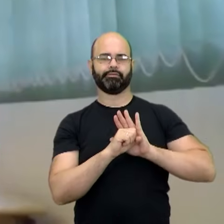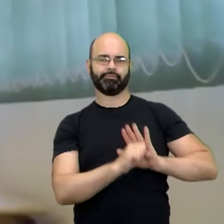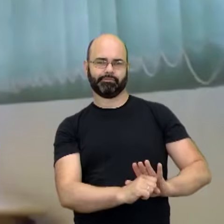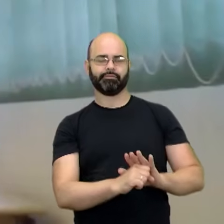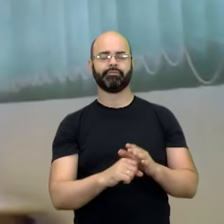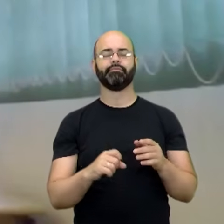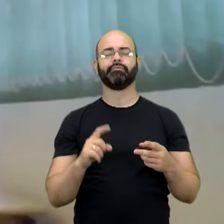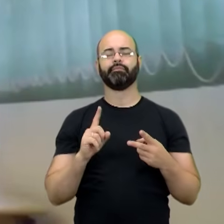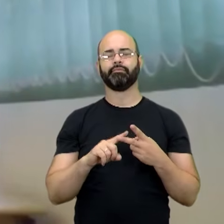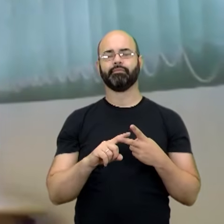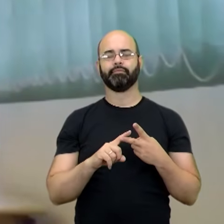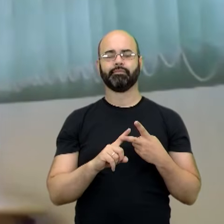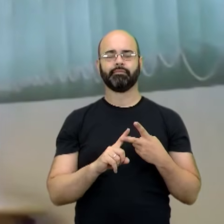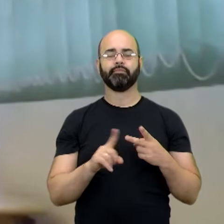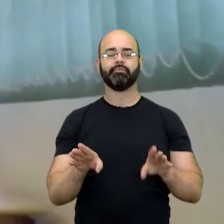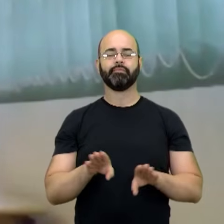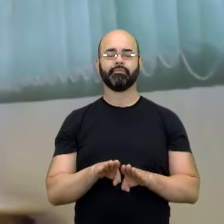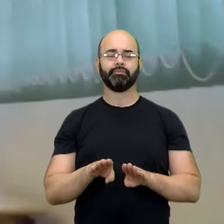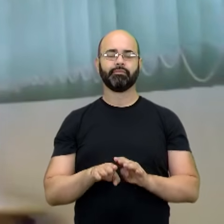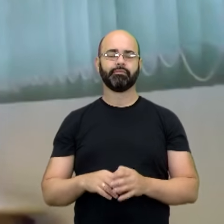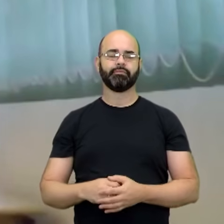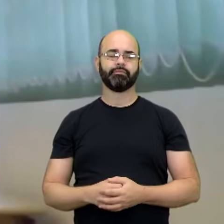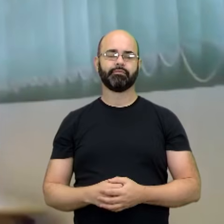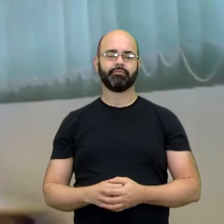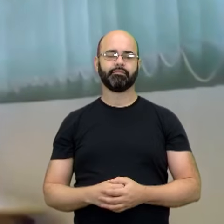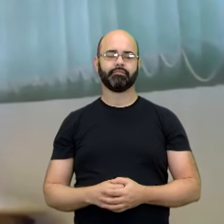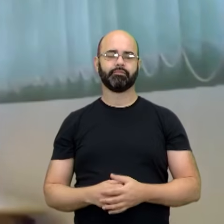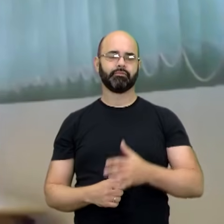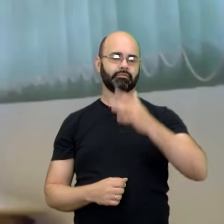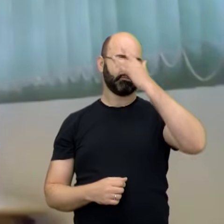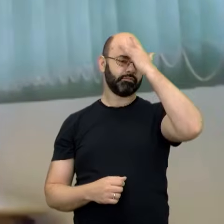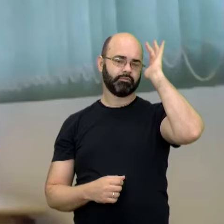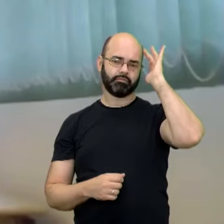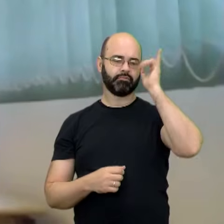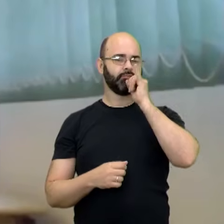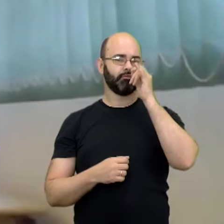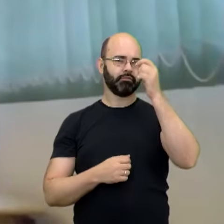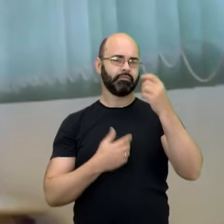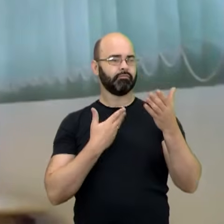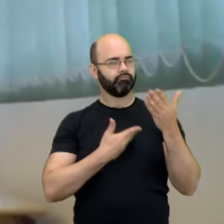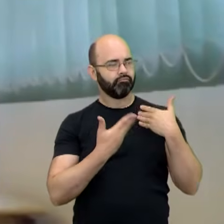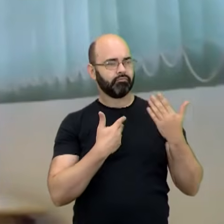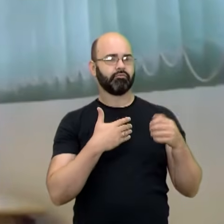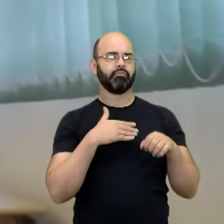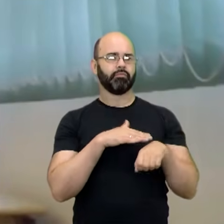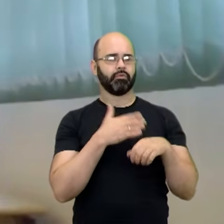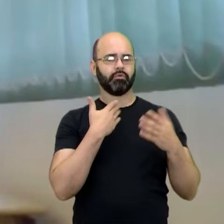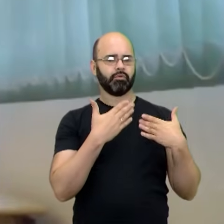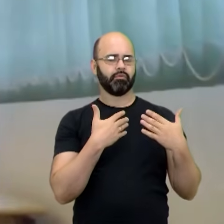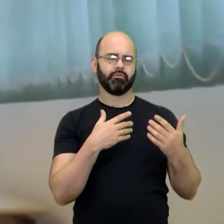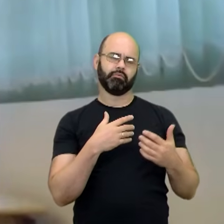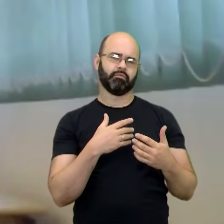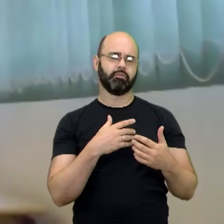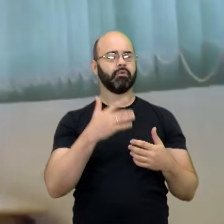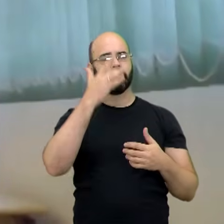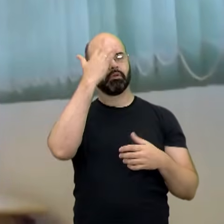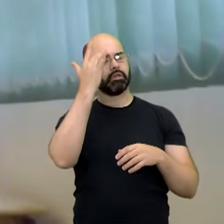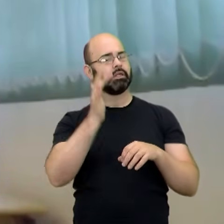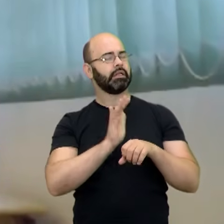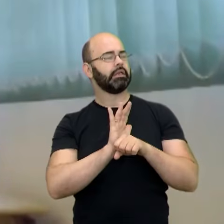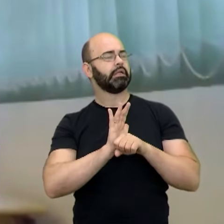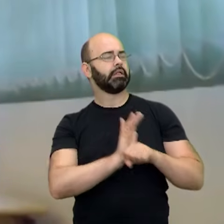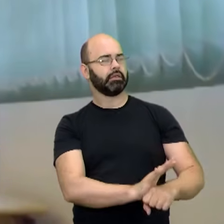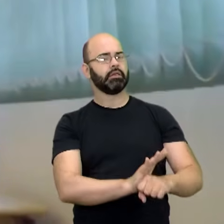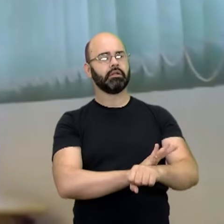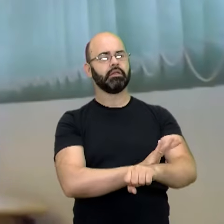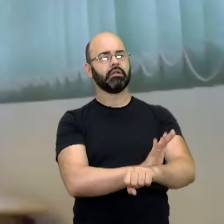O segundo, ela também transmite que não é necessário uma pessoa que você convive, uma pessoa que você gosta, que sofra um ato de racismo para